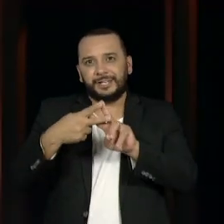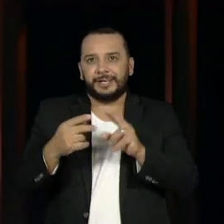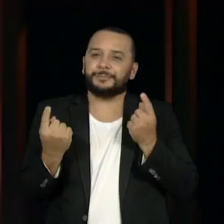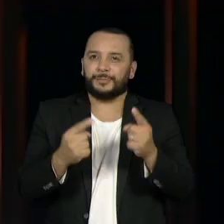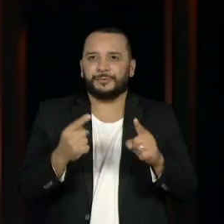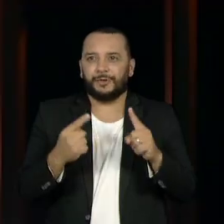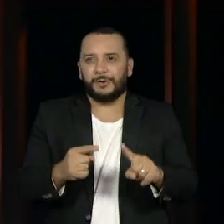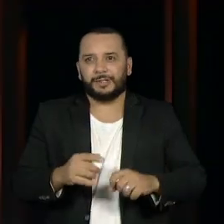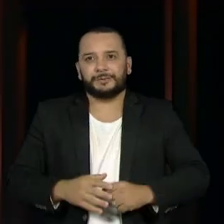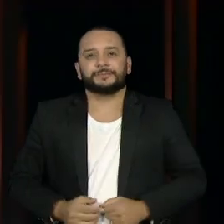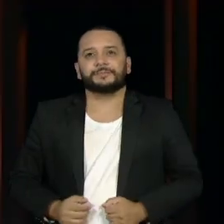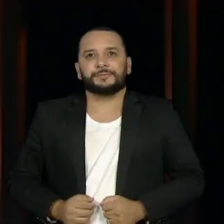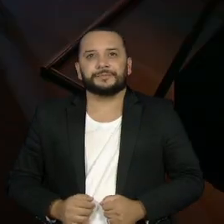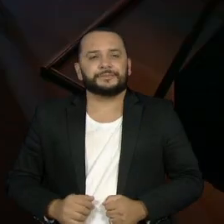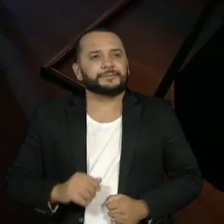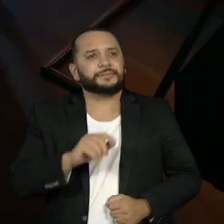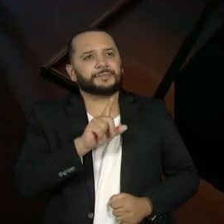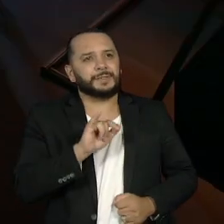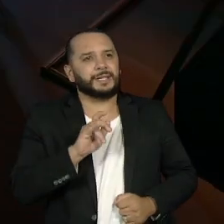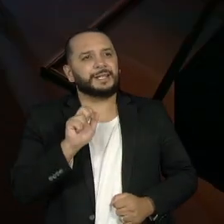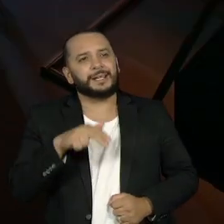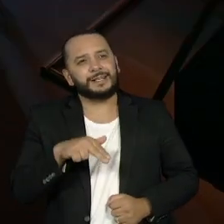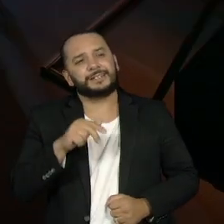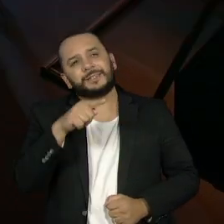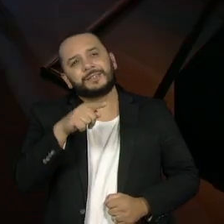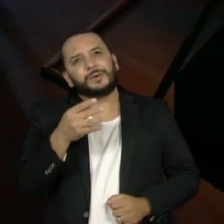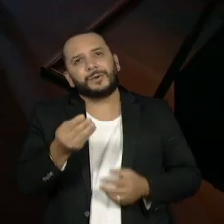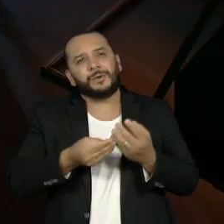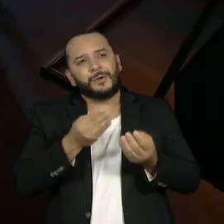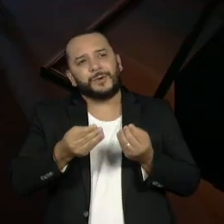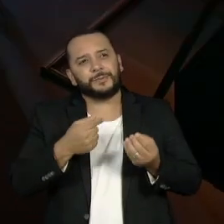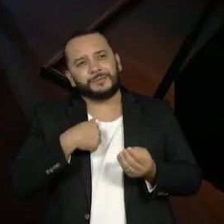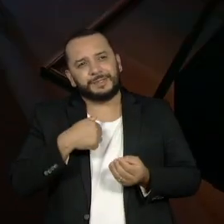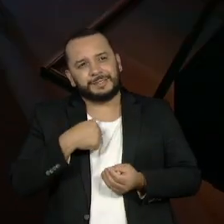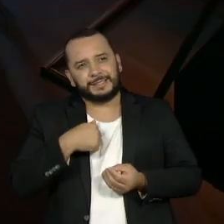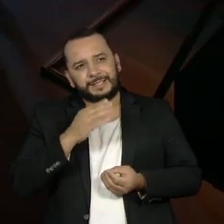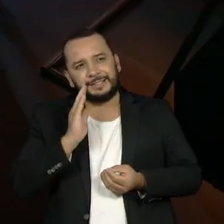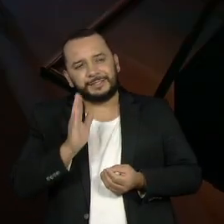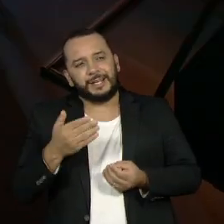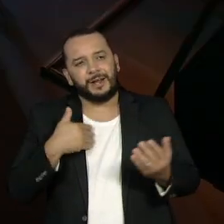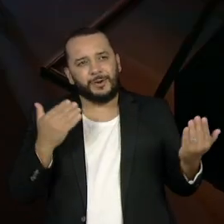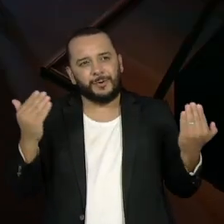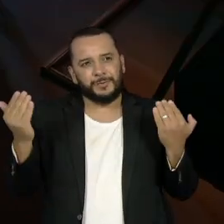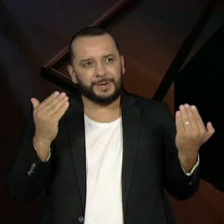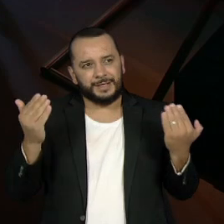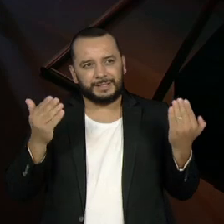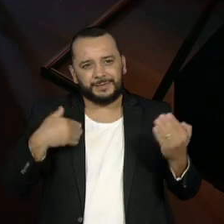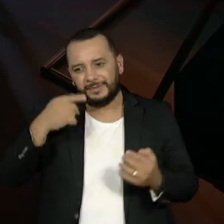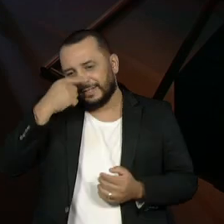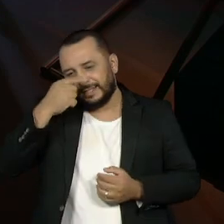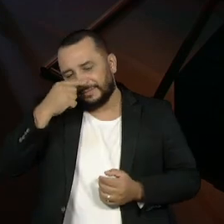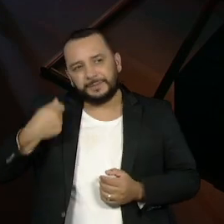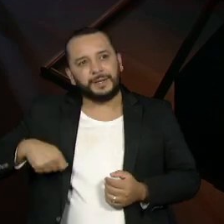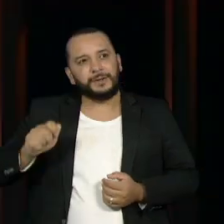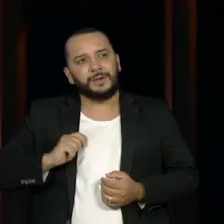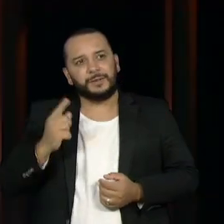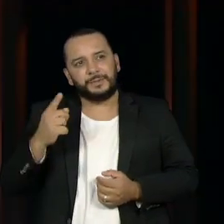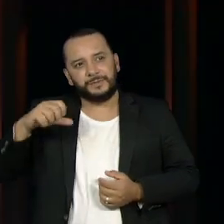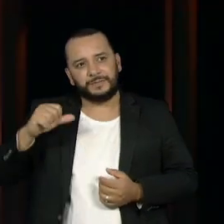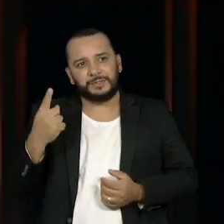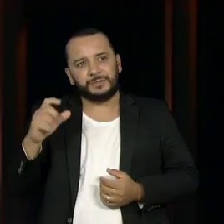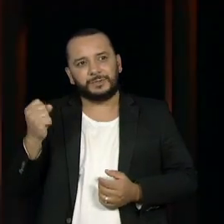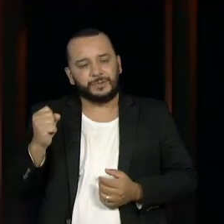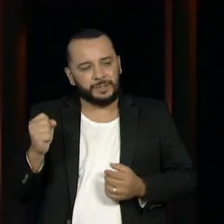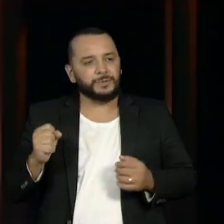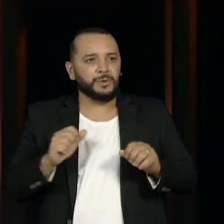provoca o Lili que sacada foi essa entre esses dois Paralelos gripe espanhola de 1918